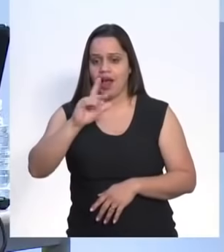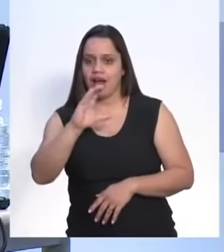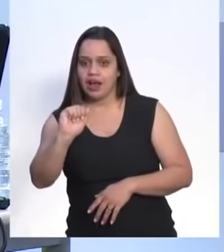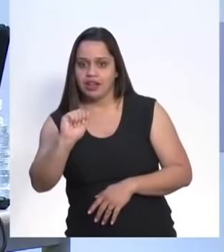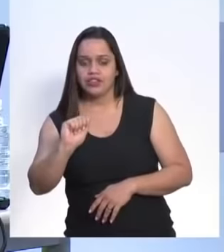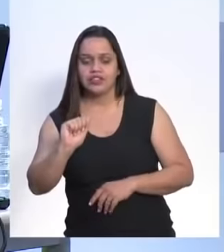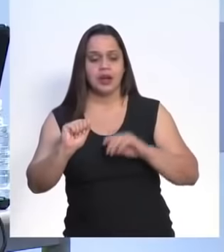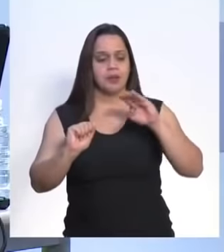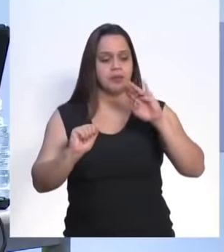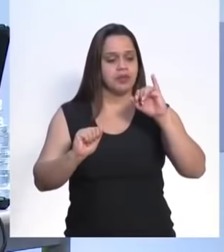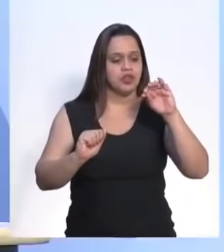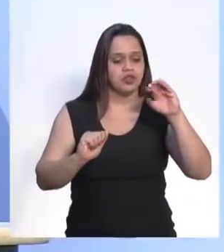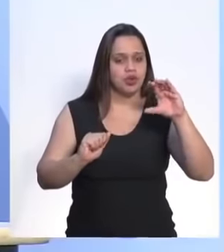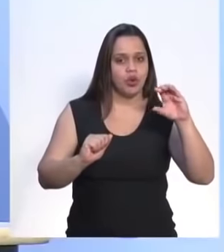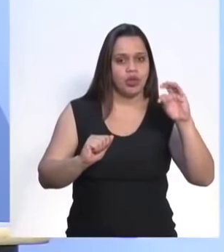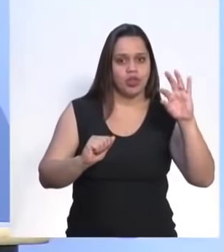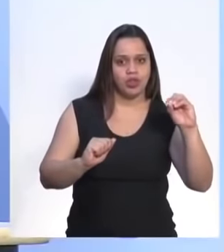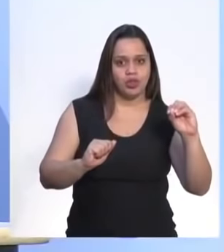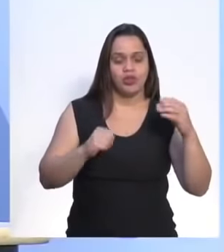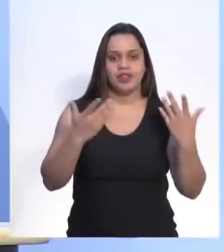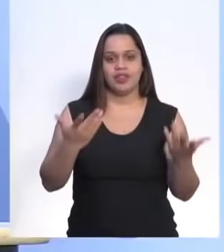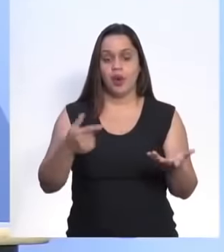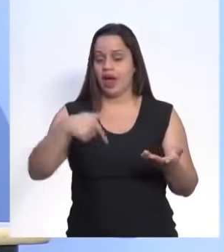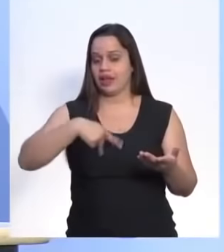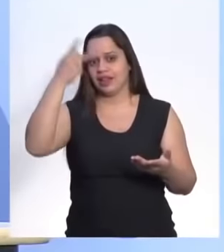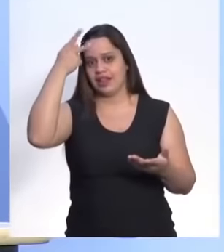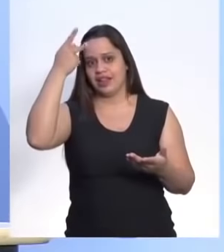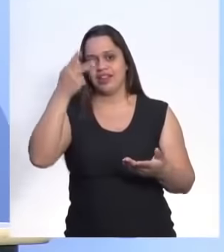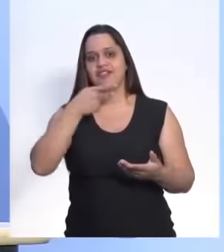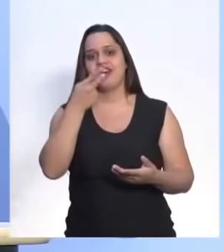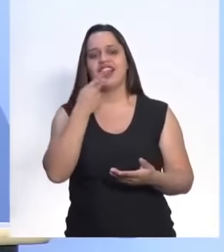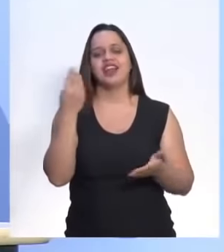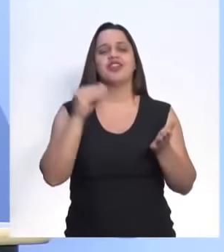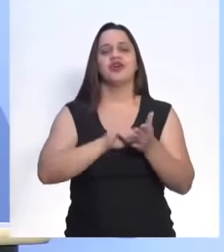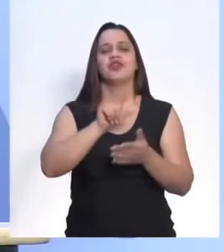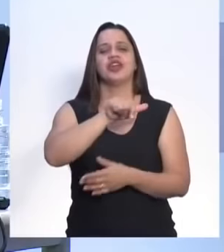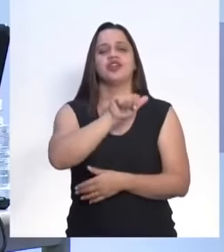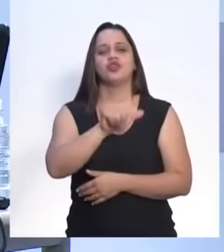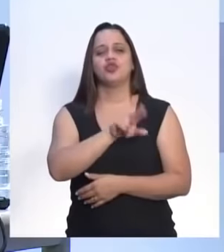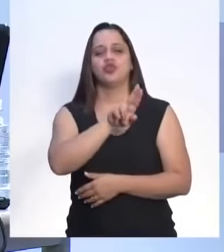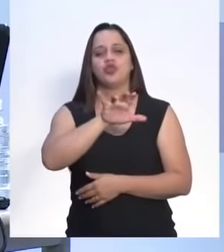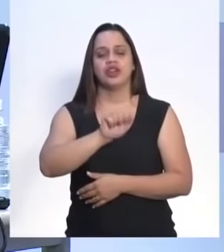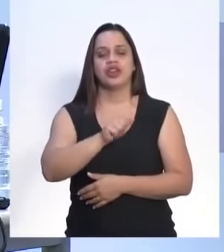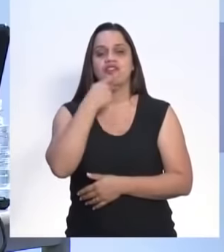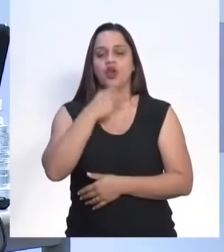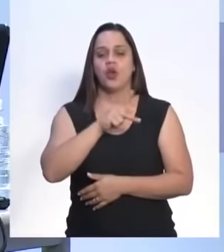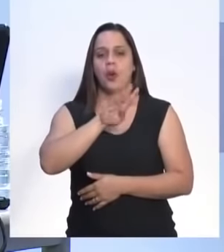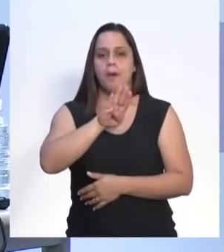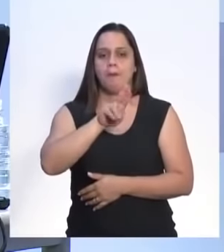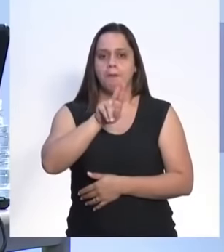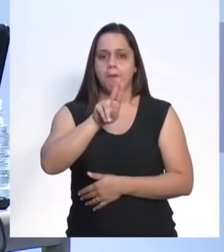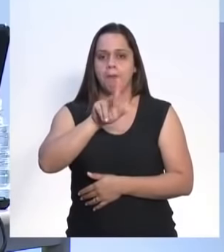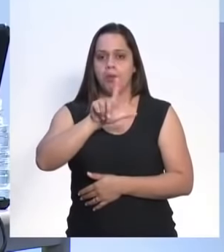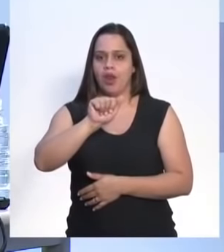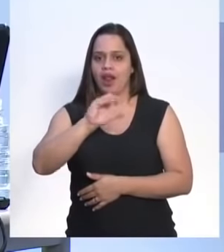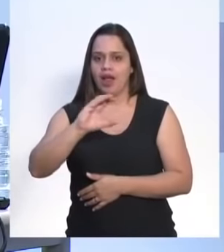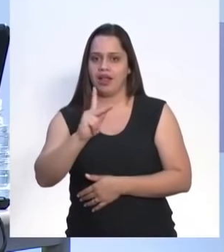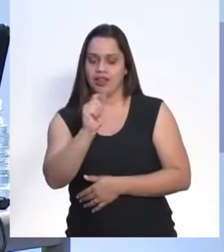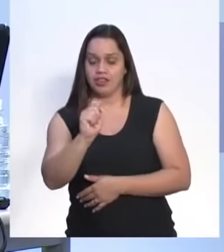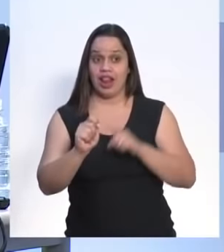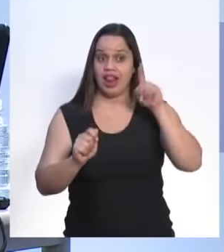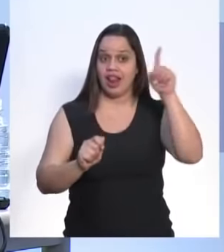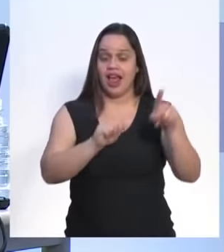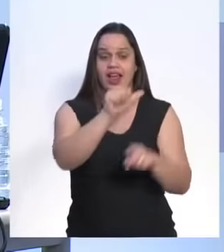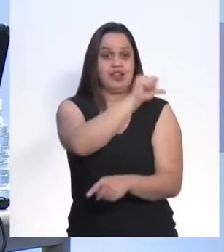falamos bolacha, A né? Júlia já está marcando aqui. É bolacha. Bolacha. Aqui nós falamos bolacha. Lá no Rio de Janeiro, por exemplo, eles